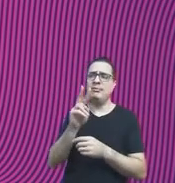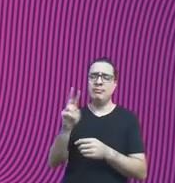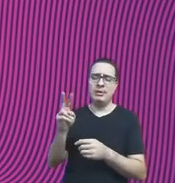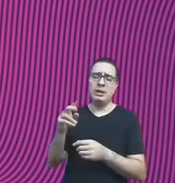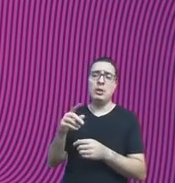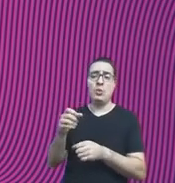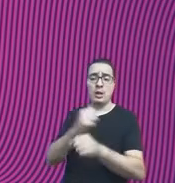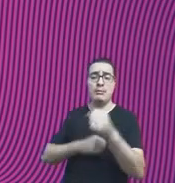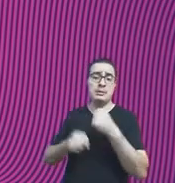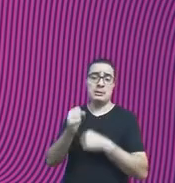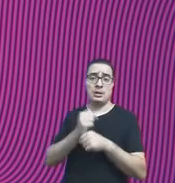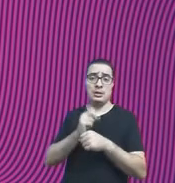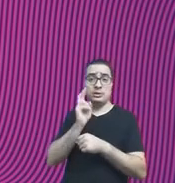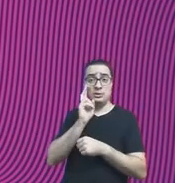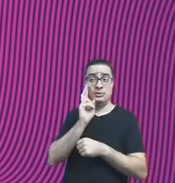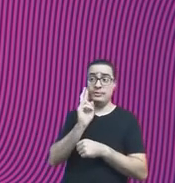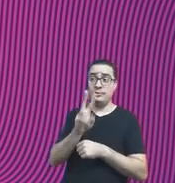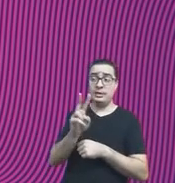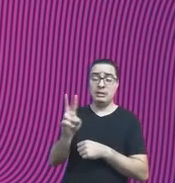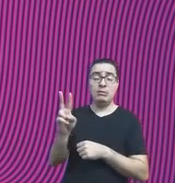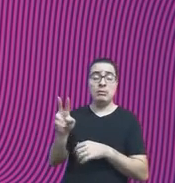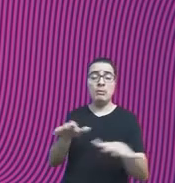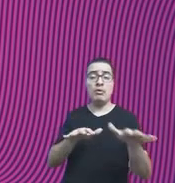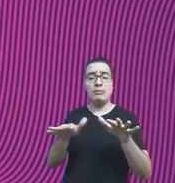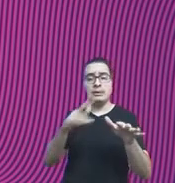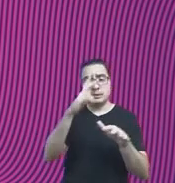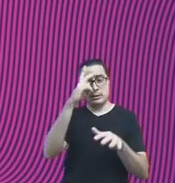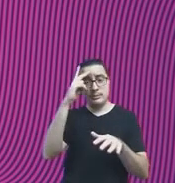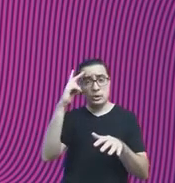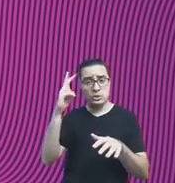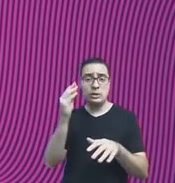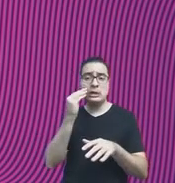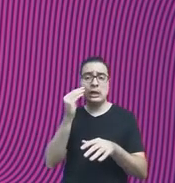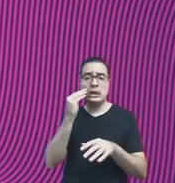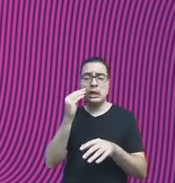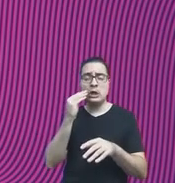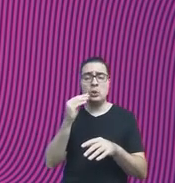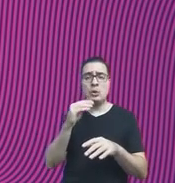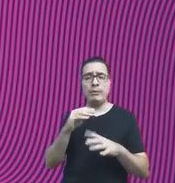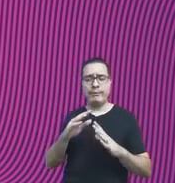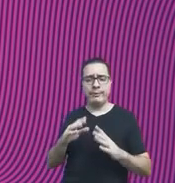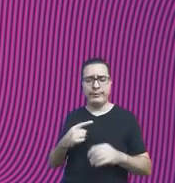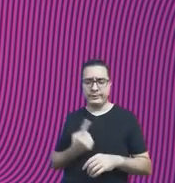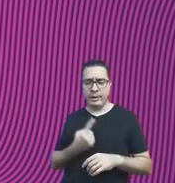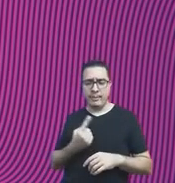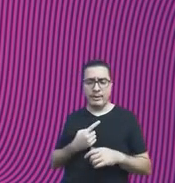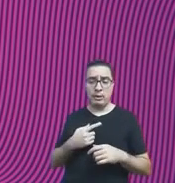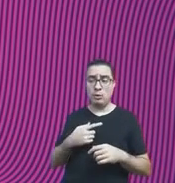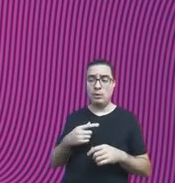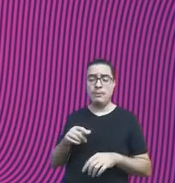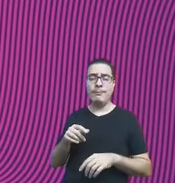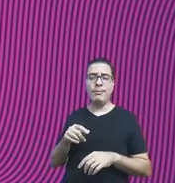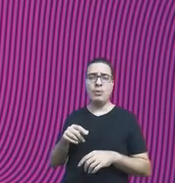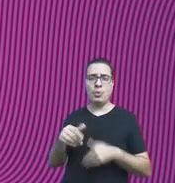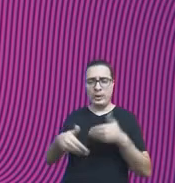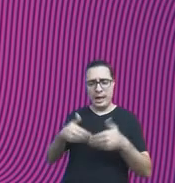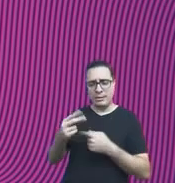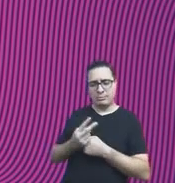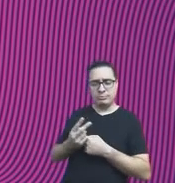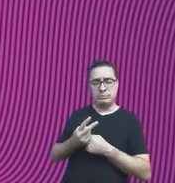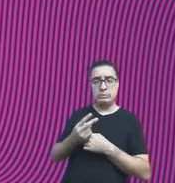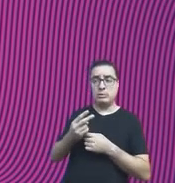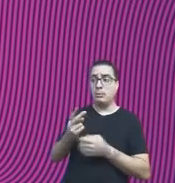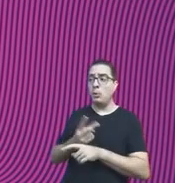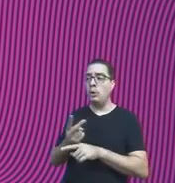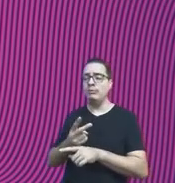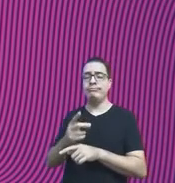esse movimento das pessoas pelo isolamento social procurando menos o cuidado, né? O cuidado assistencial, o cuidado de saúde.